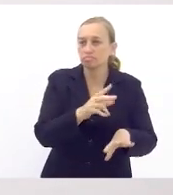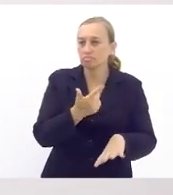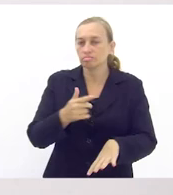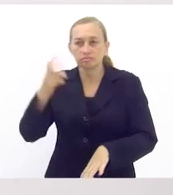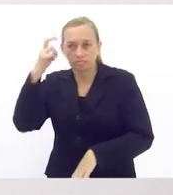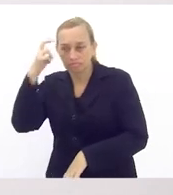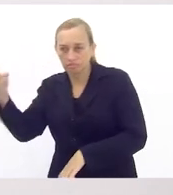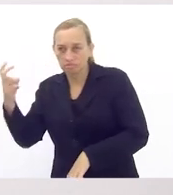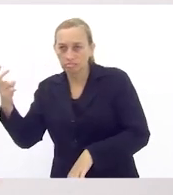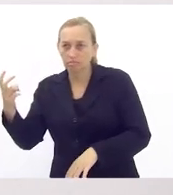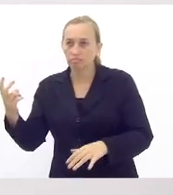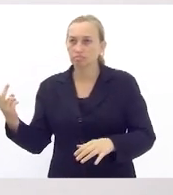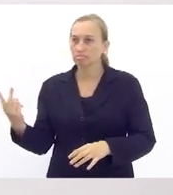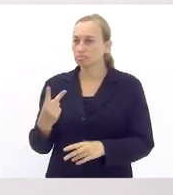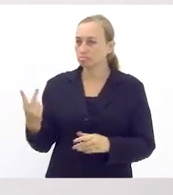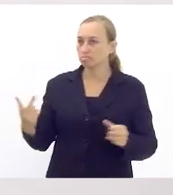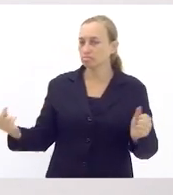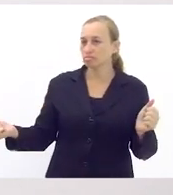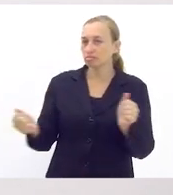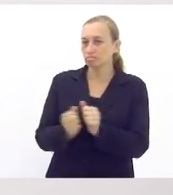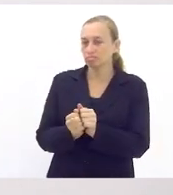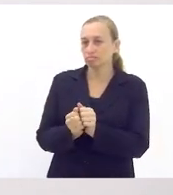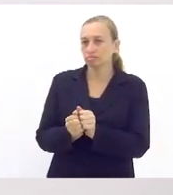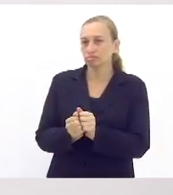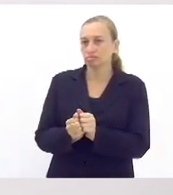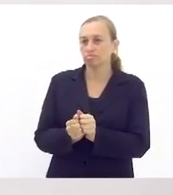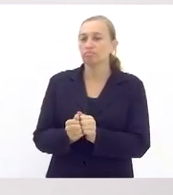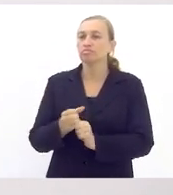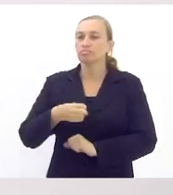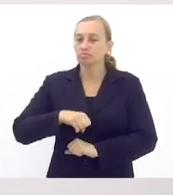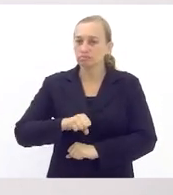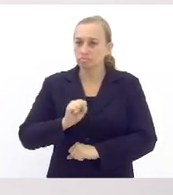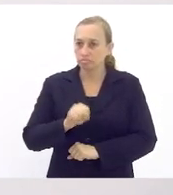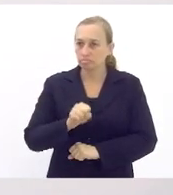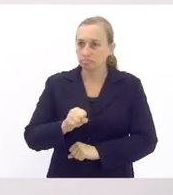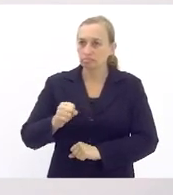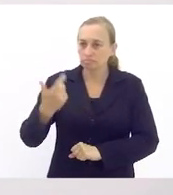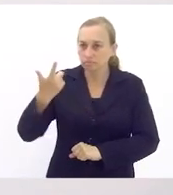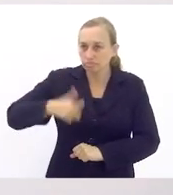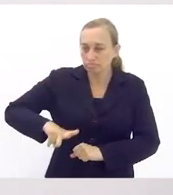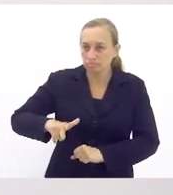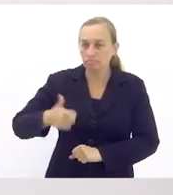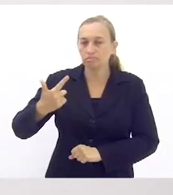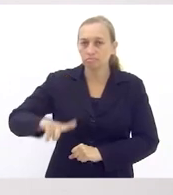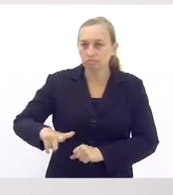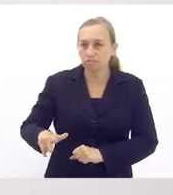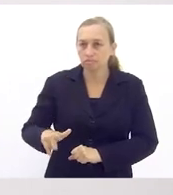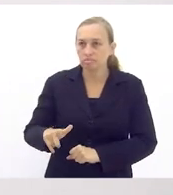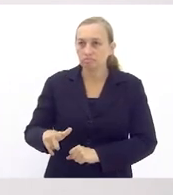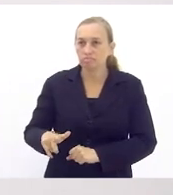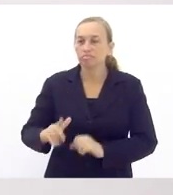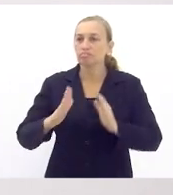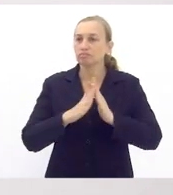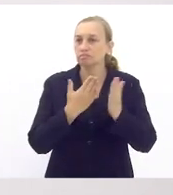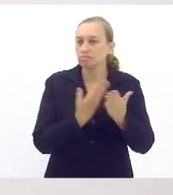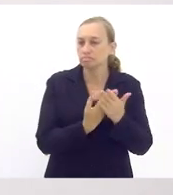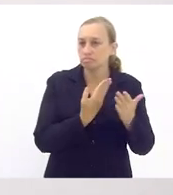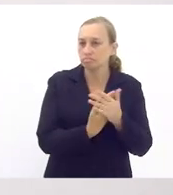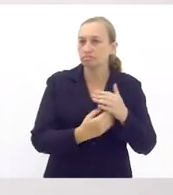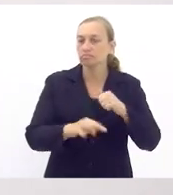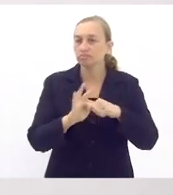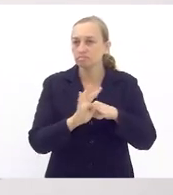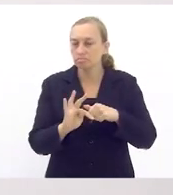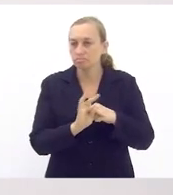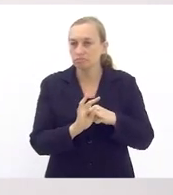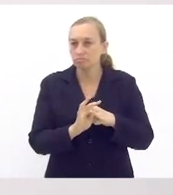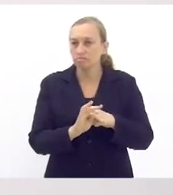não existe cultura sem educação e que sim vamos trazer de novo de novo o brilho das faetex E poder